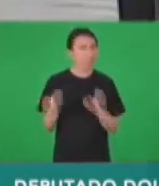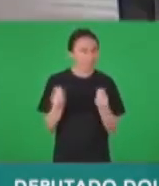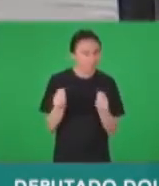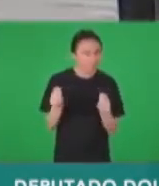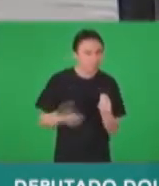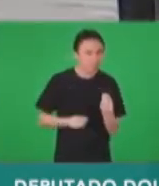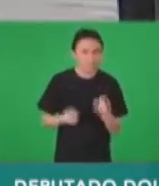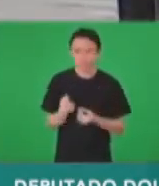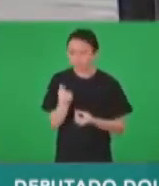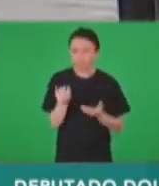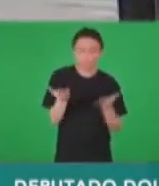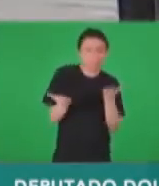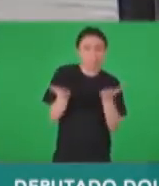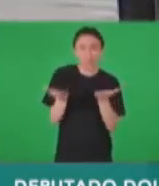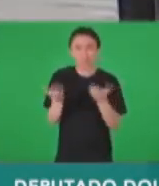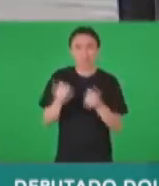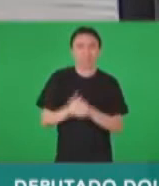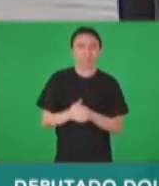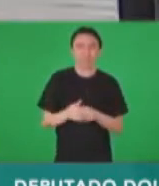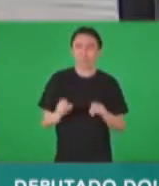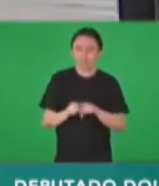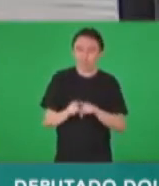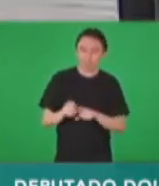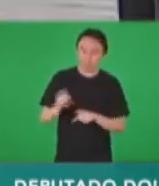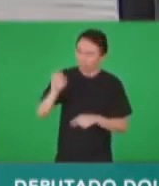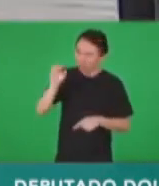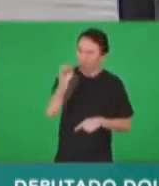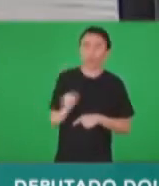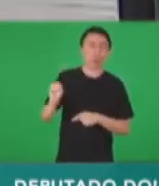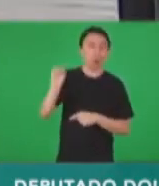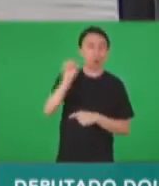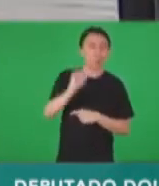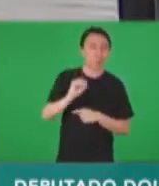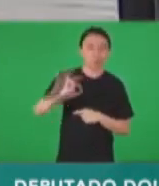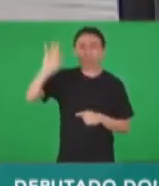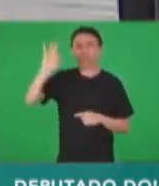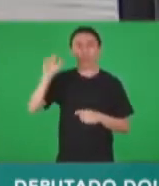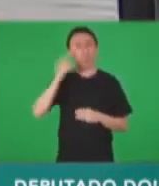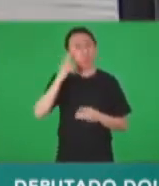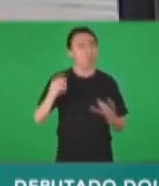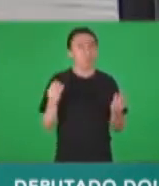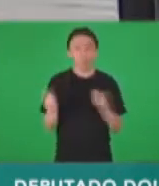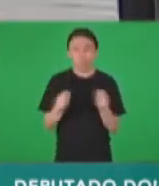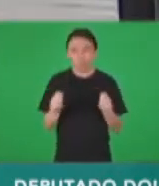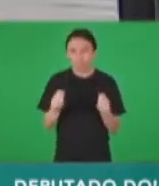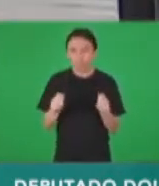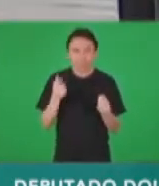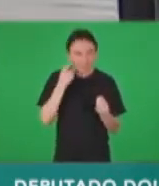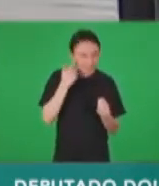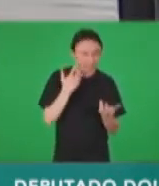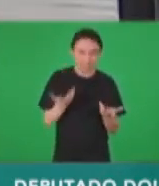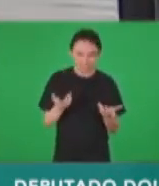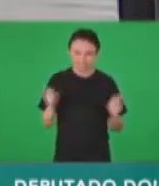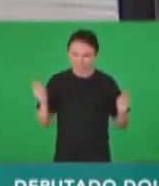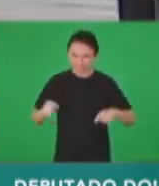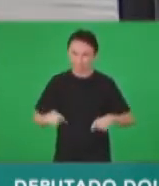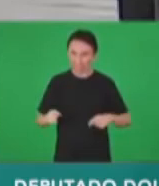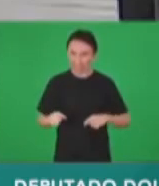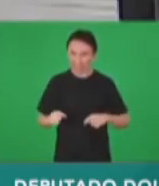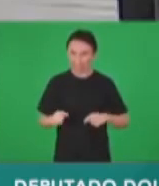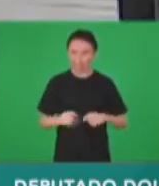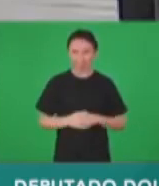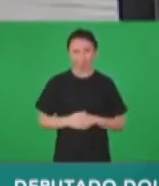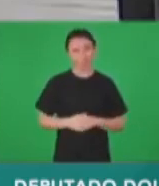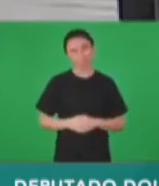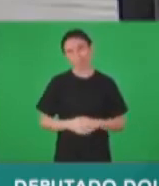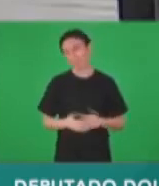regionalização ou dessa unidade vai estar funcionando? Nós sabemos que tem cada município que